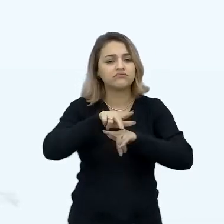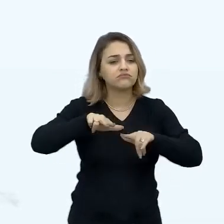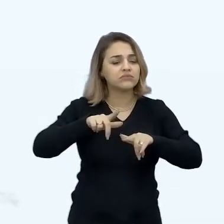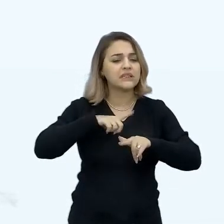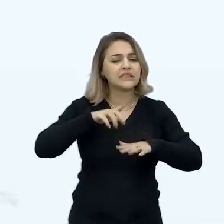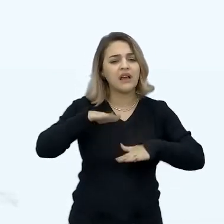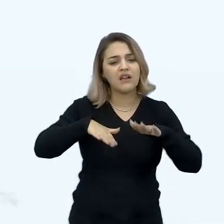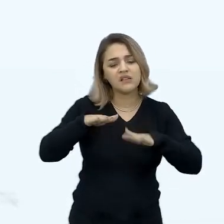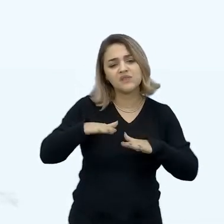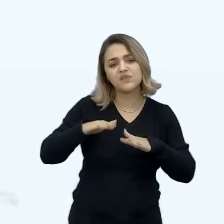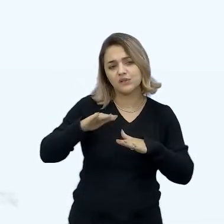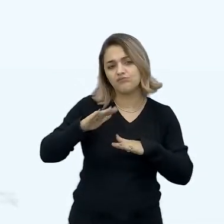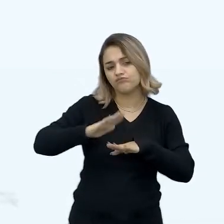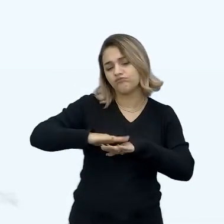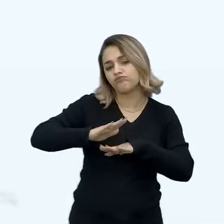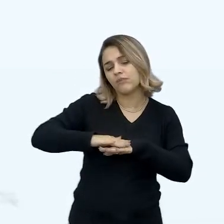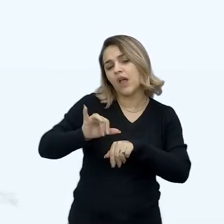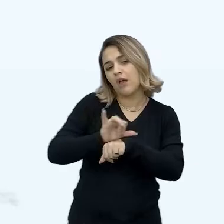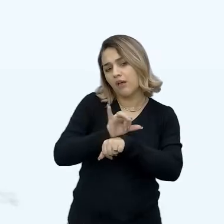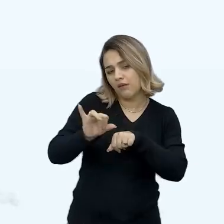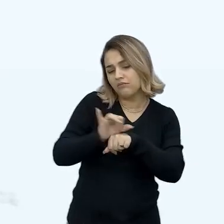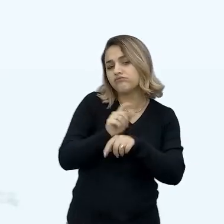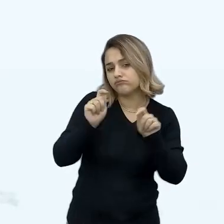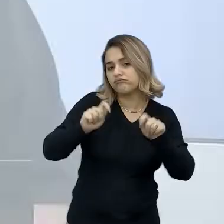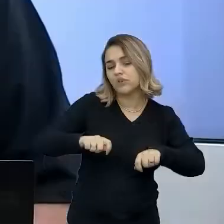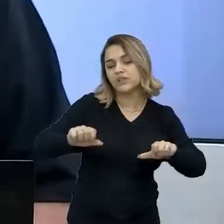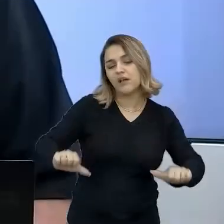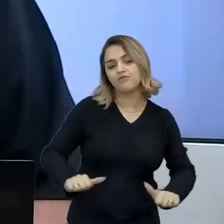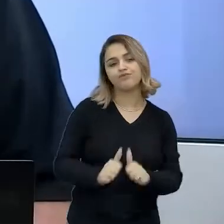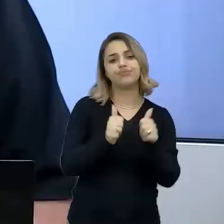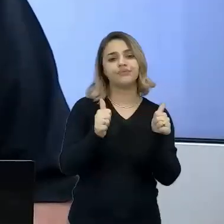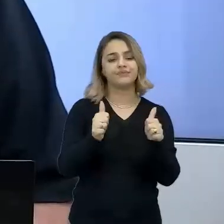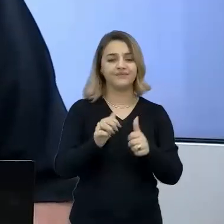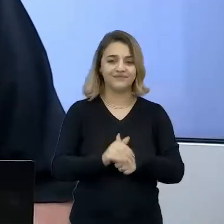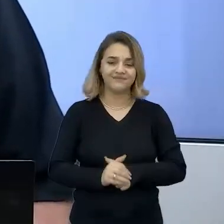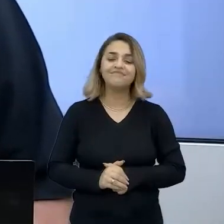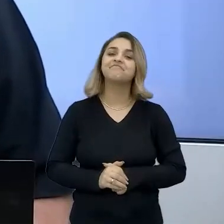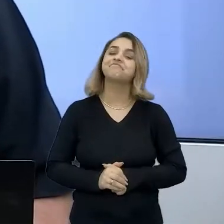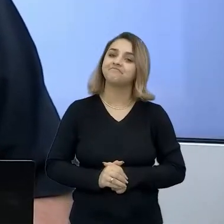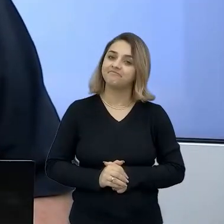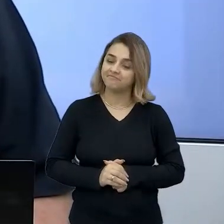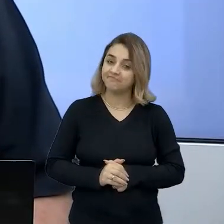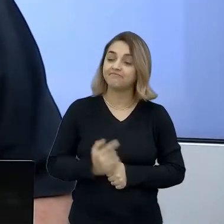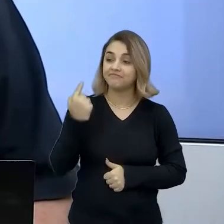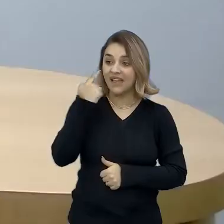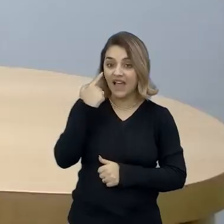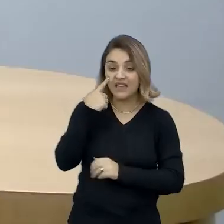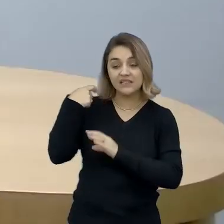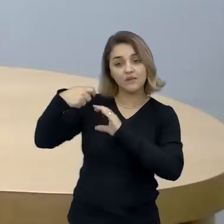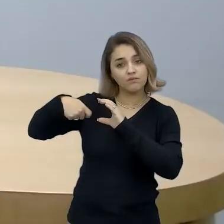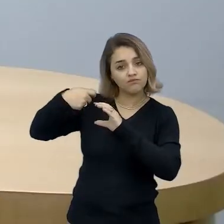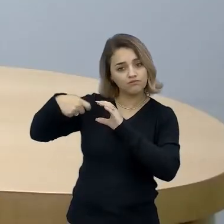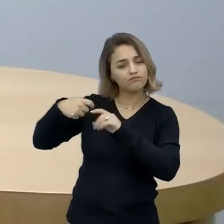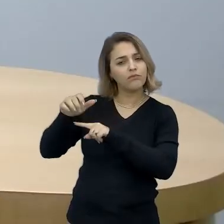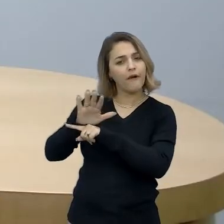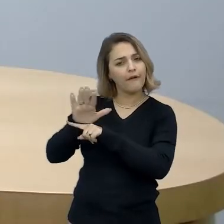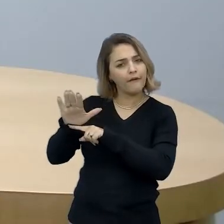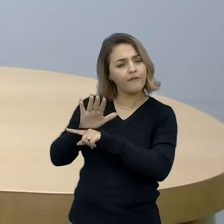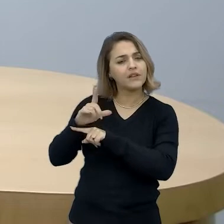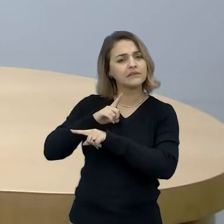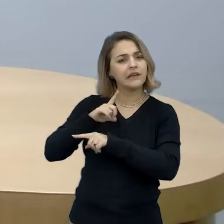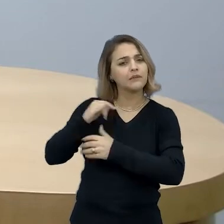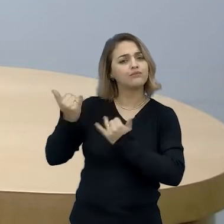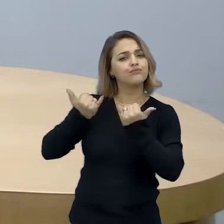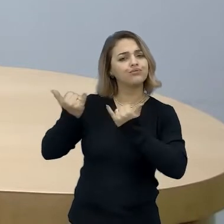adubação, uma calagem. Então é possível você recuperar o solo. É isso aí, esse vídeo aí, muita informação aí sobre essa questão aí